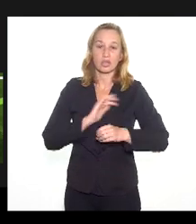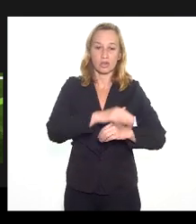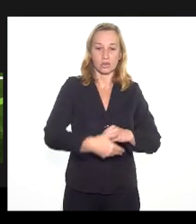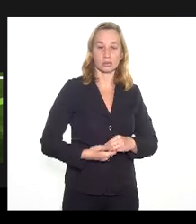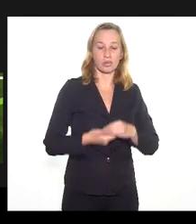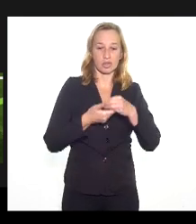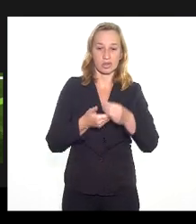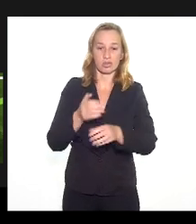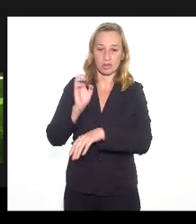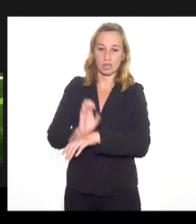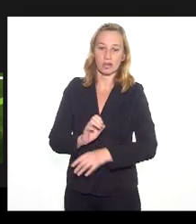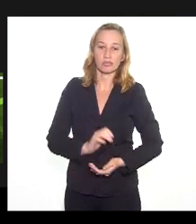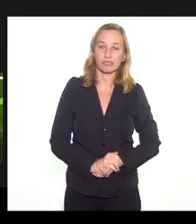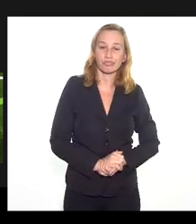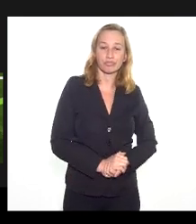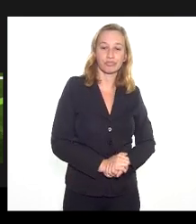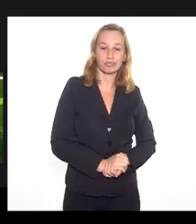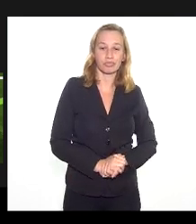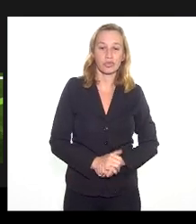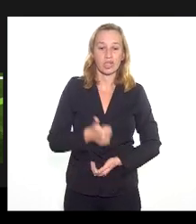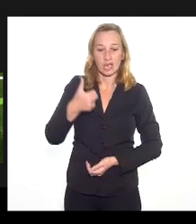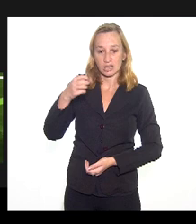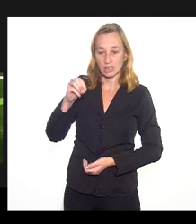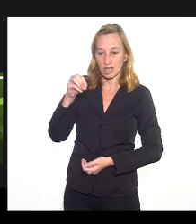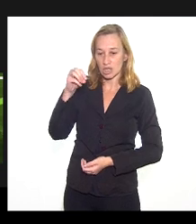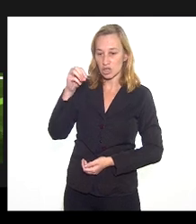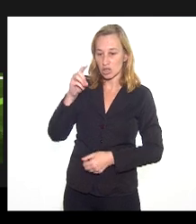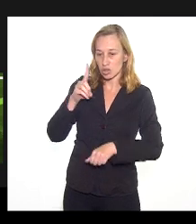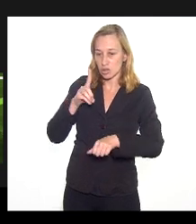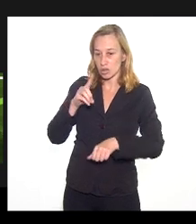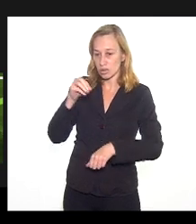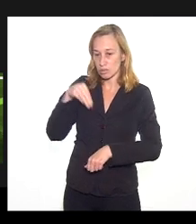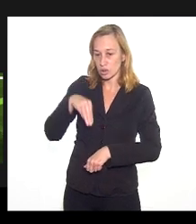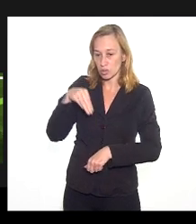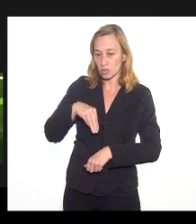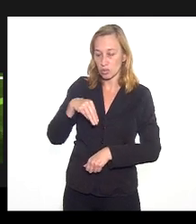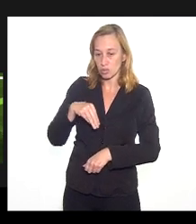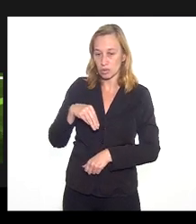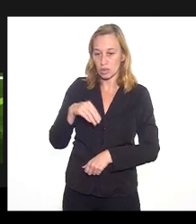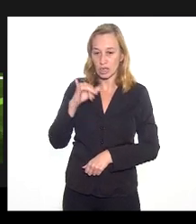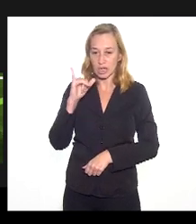Sustentabilidade do Estado. A senhora dispõe de 10 minutos, senhora Irlaine.